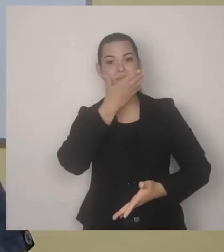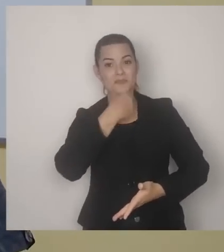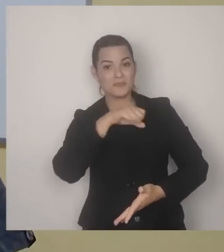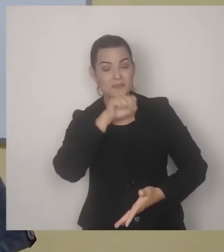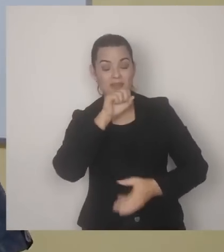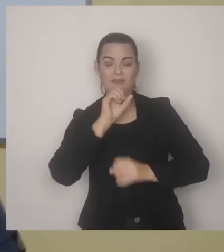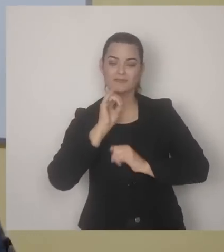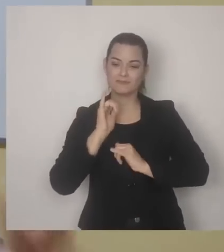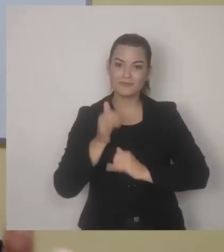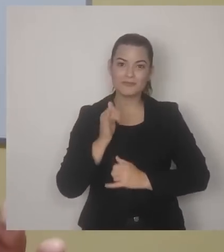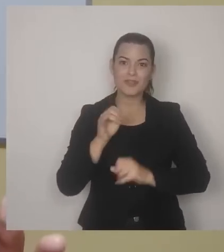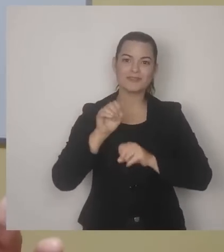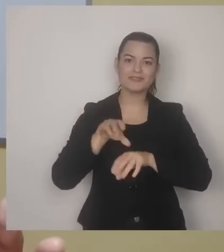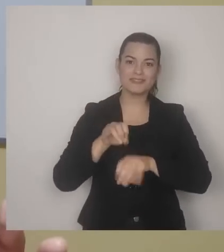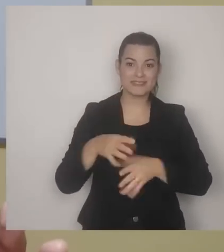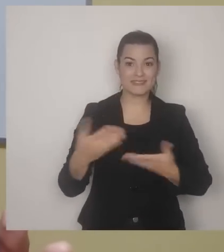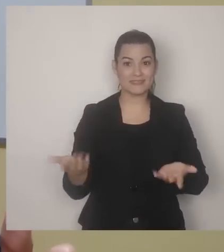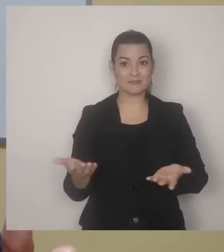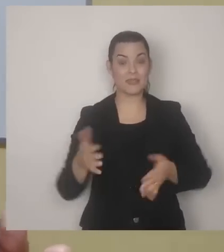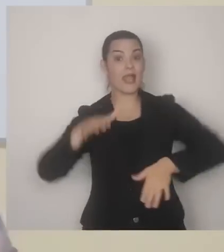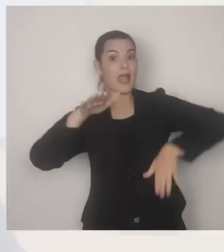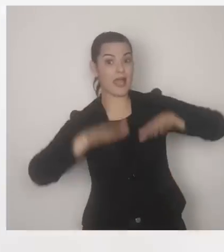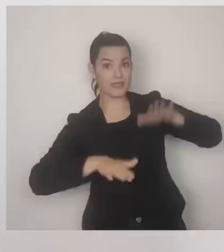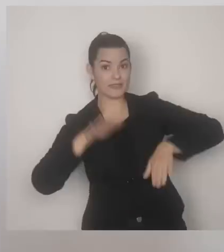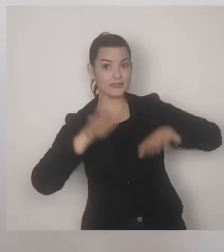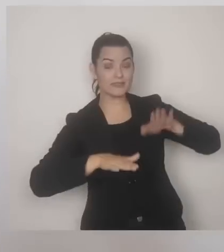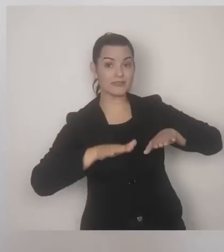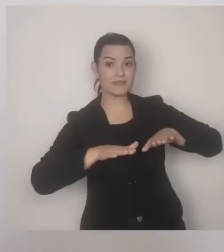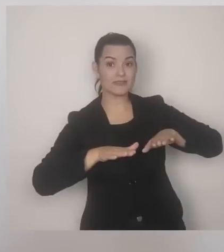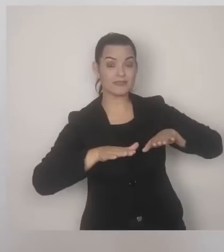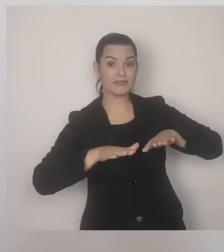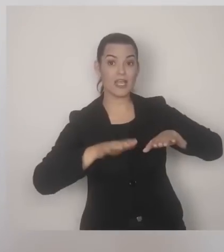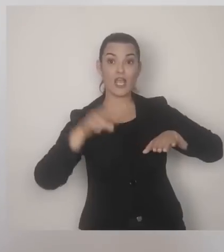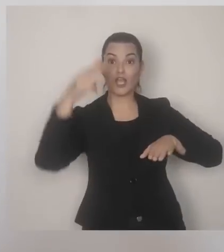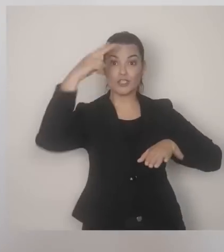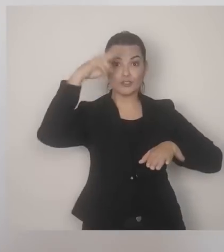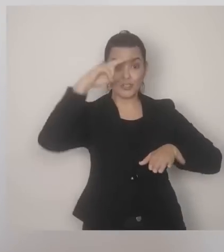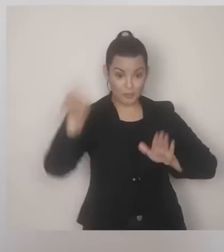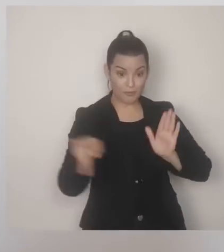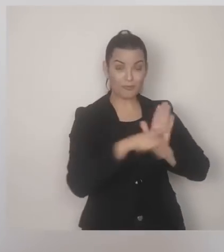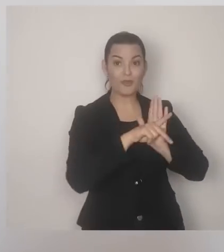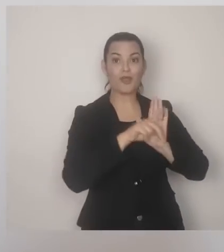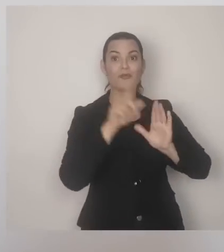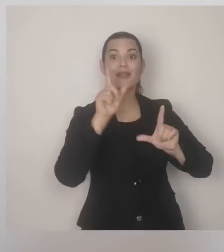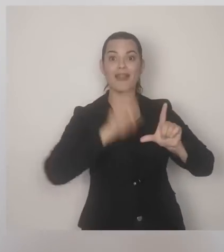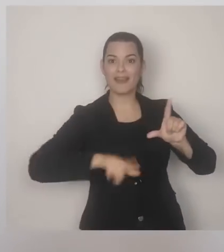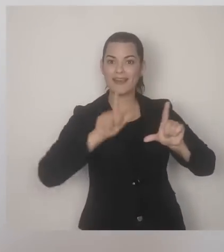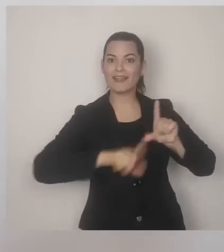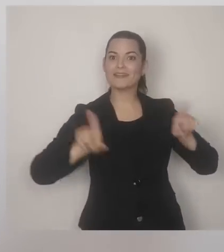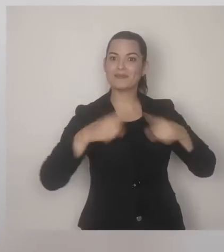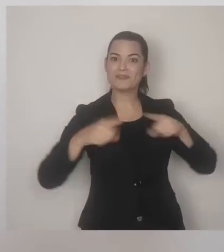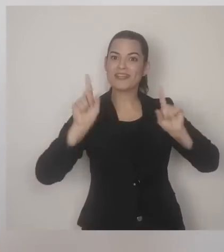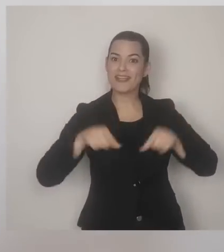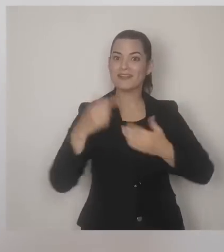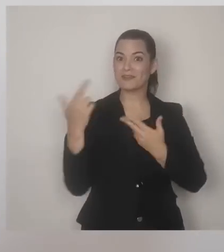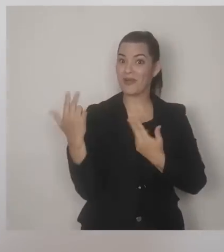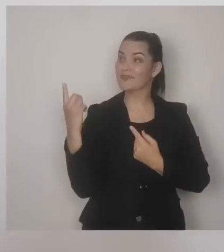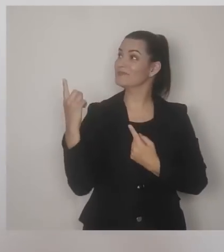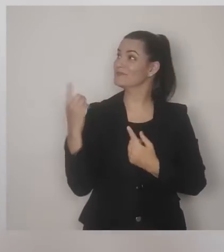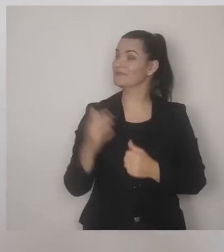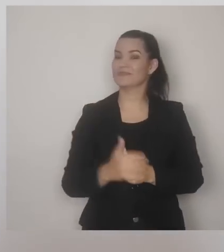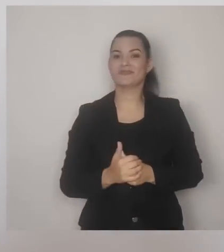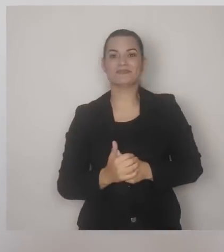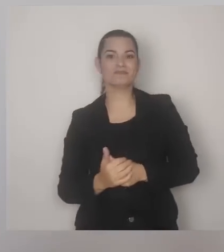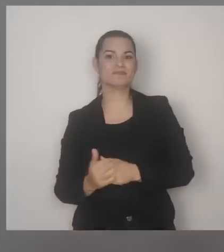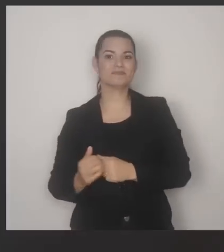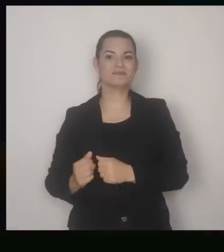passados de pais para filhos. Às vezes, a própria história já é a letra da música, igual